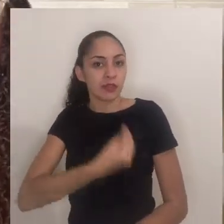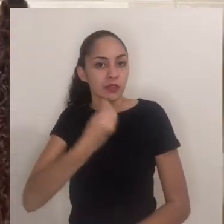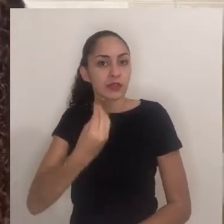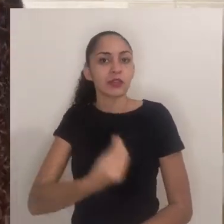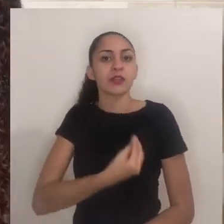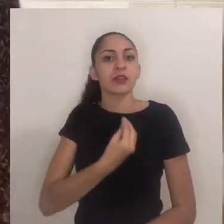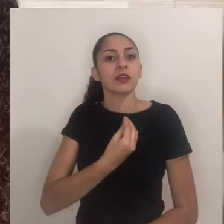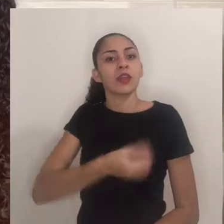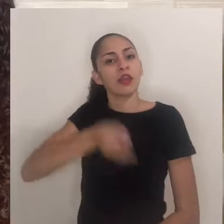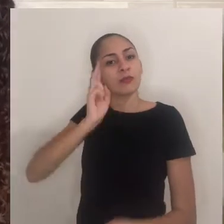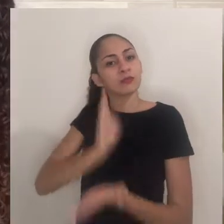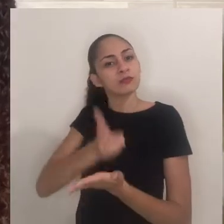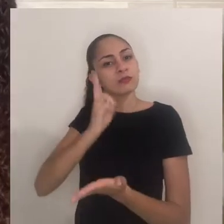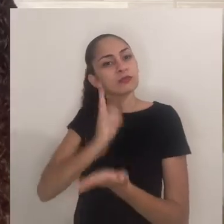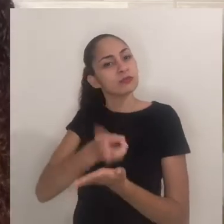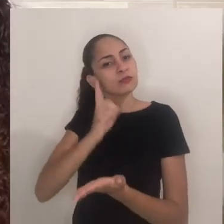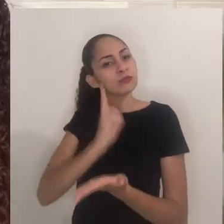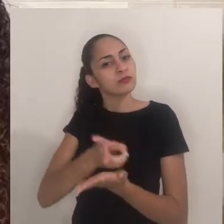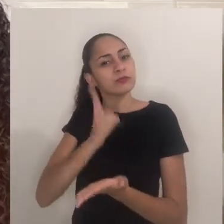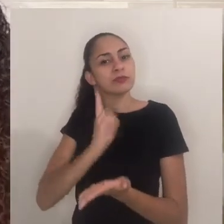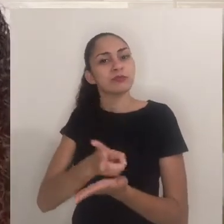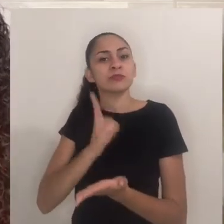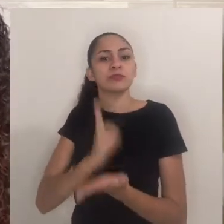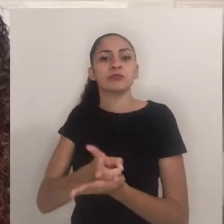dias, a fim de que nós perseveremos